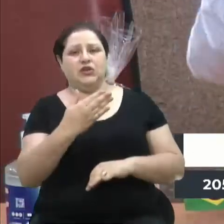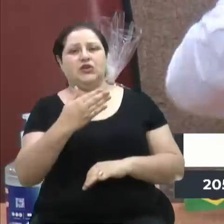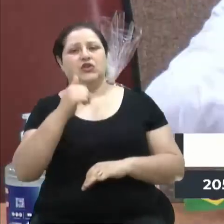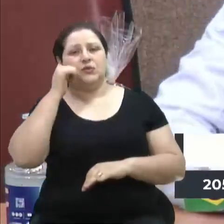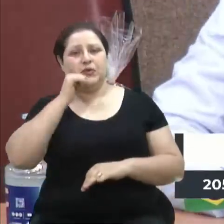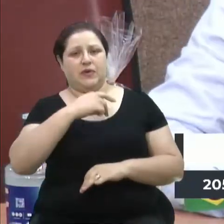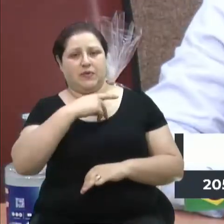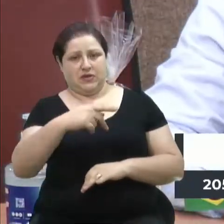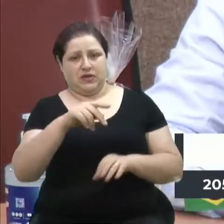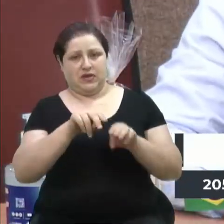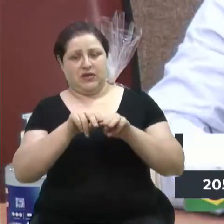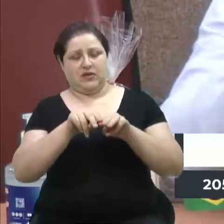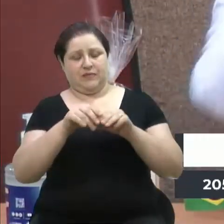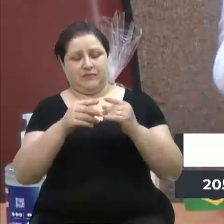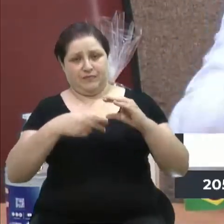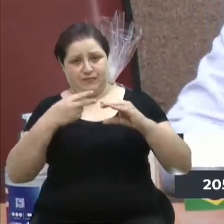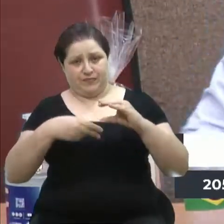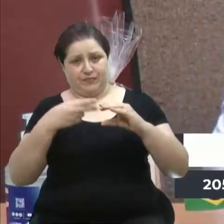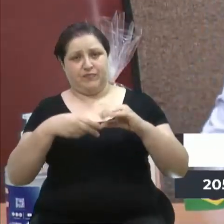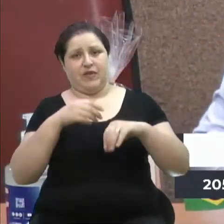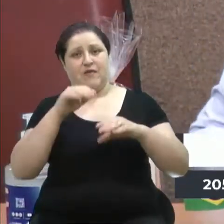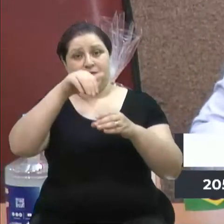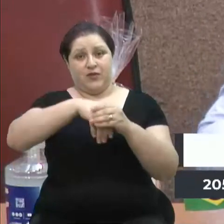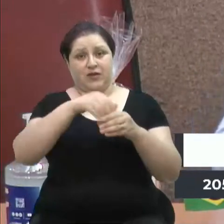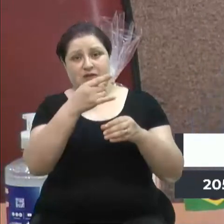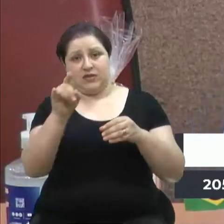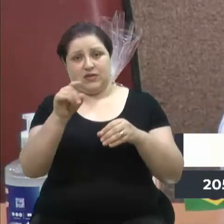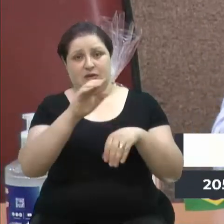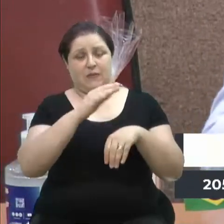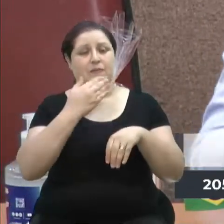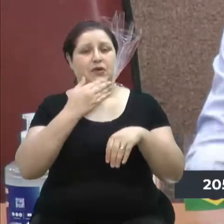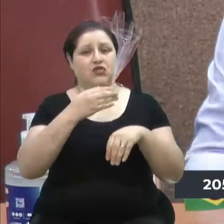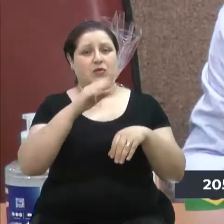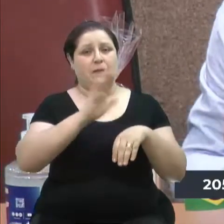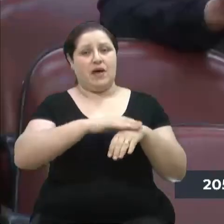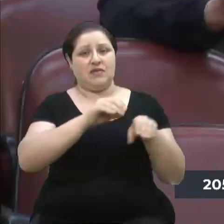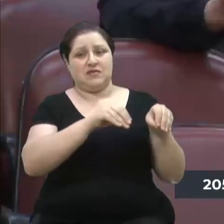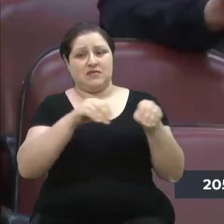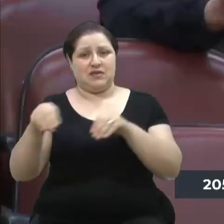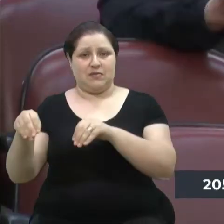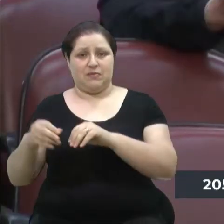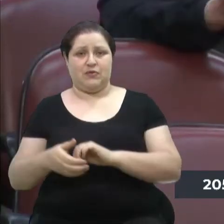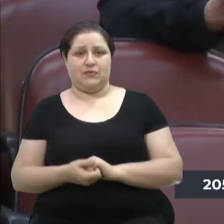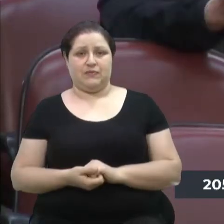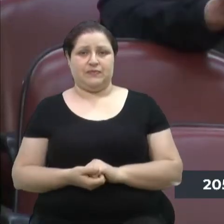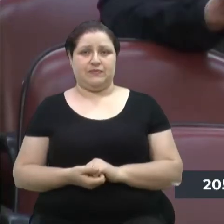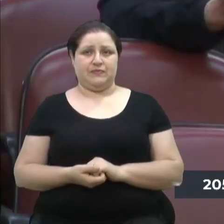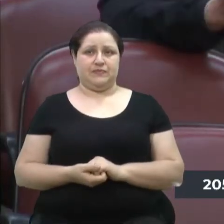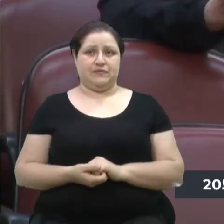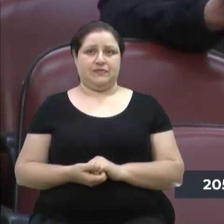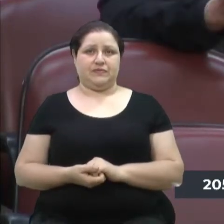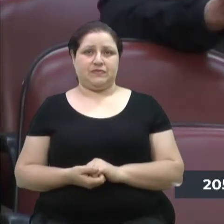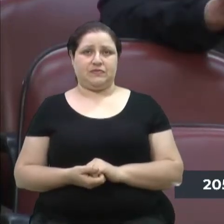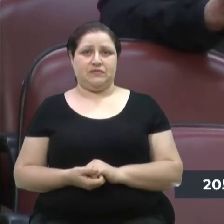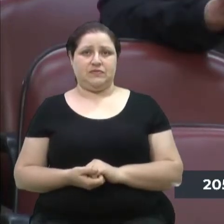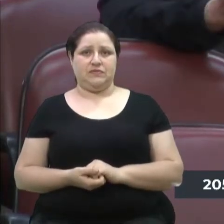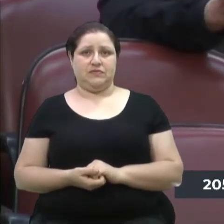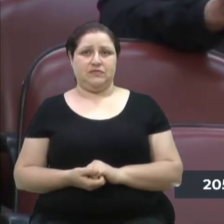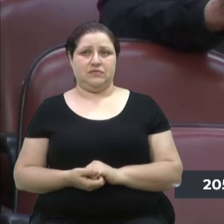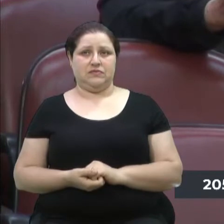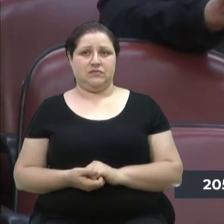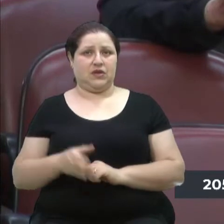posterior à votação final para que a gente possa conversar melhor era isso obrigado obrigado o seu a parte de dentro agora pode